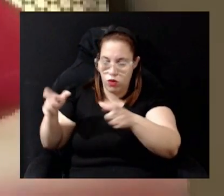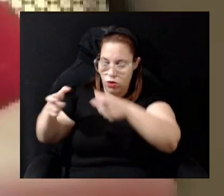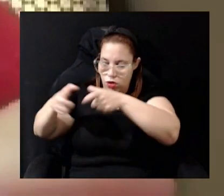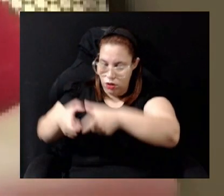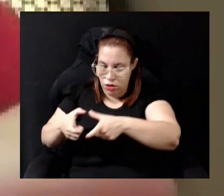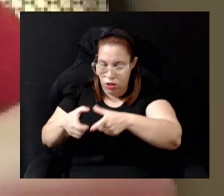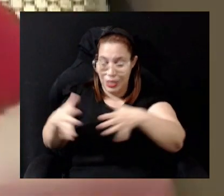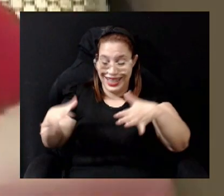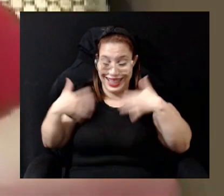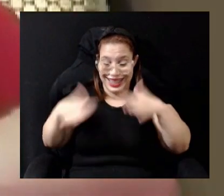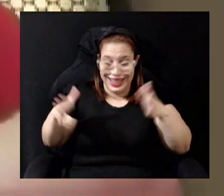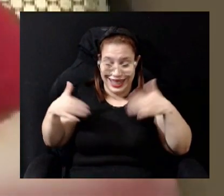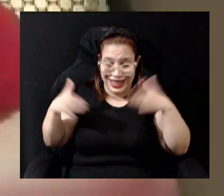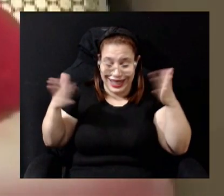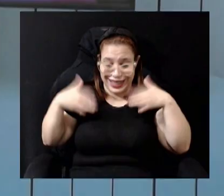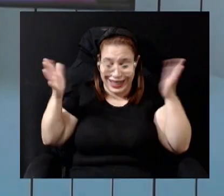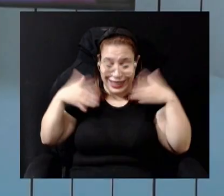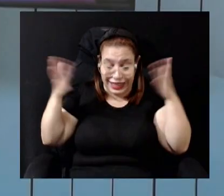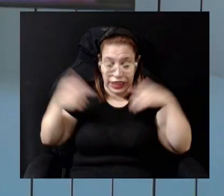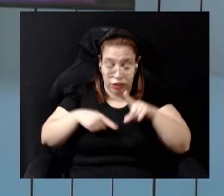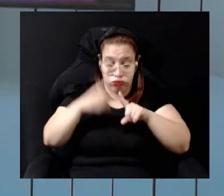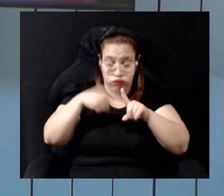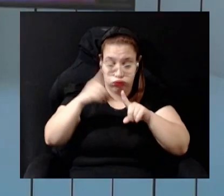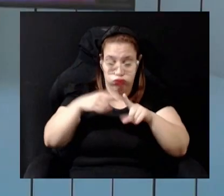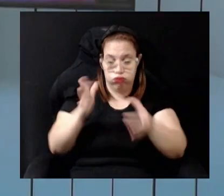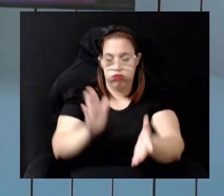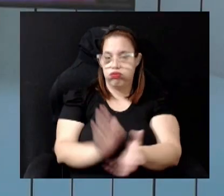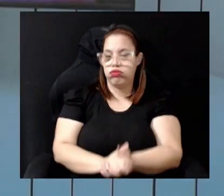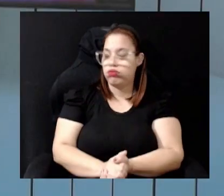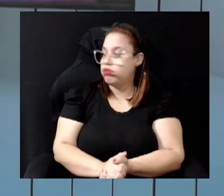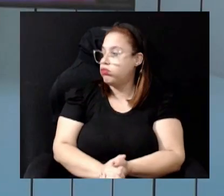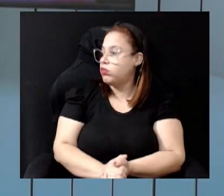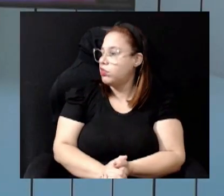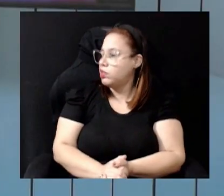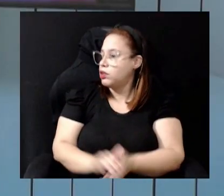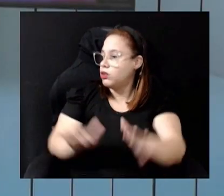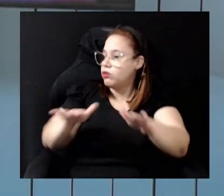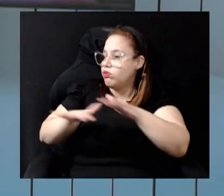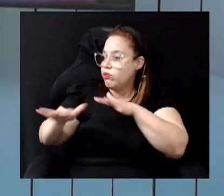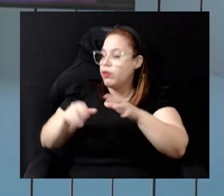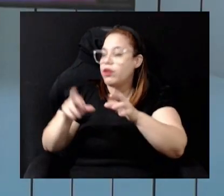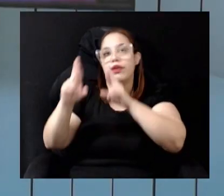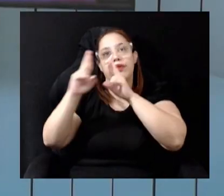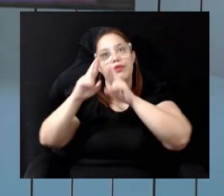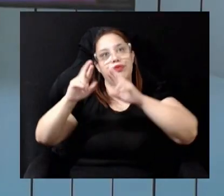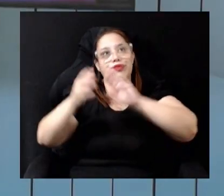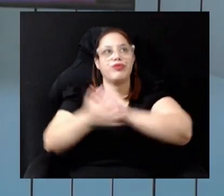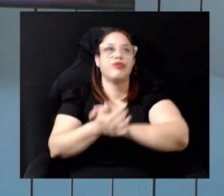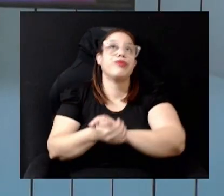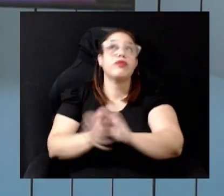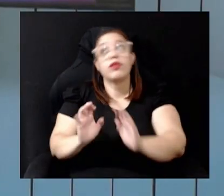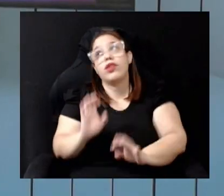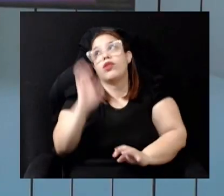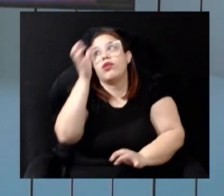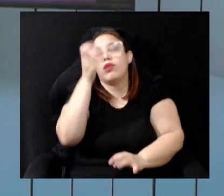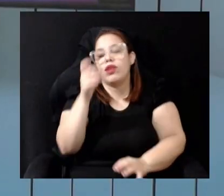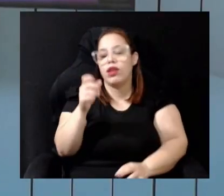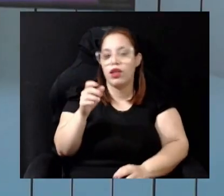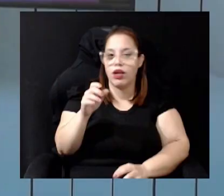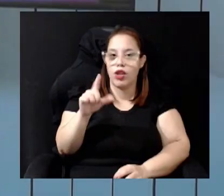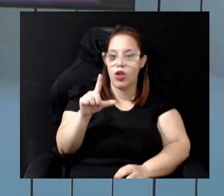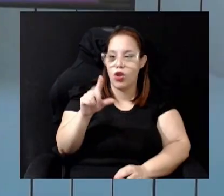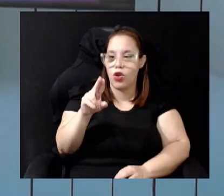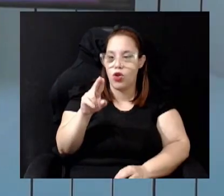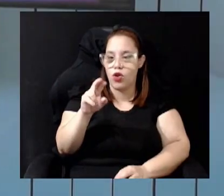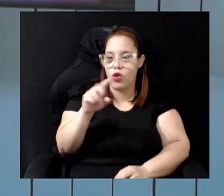causa do verão nessa época do ano. É uma área que já se espera esse tipo de ocorrência, né, Felipe? Mas eu queria saber se